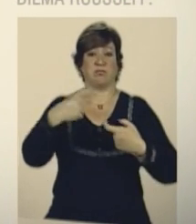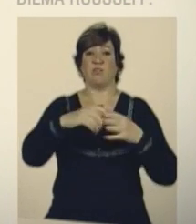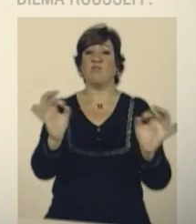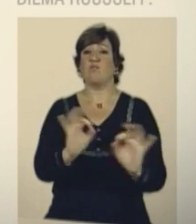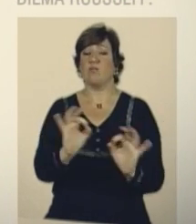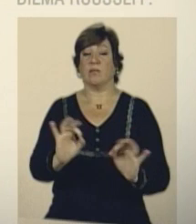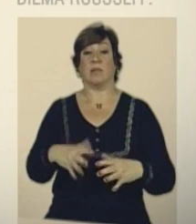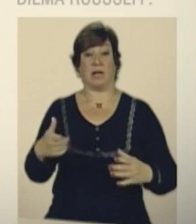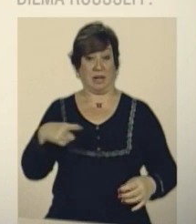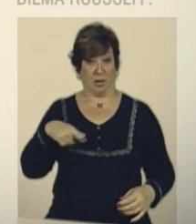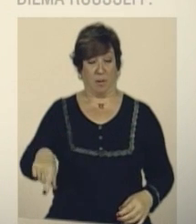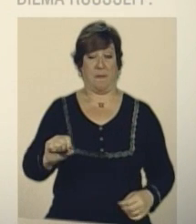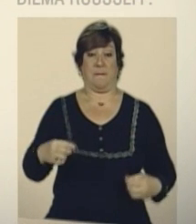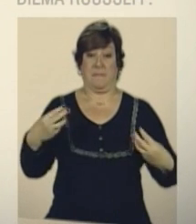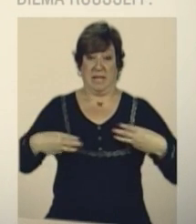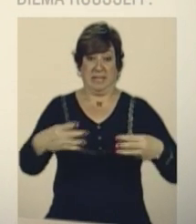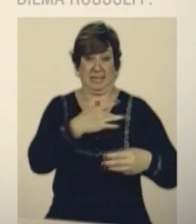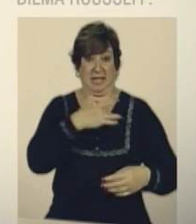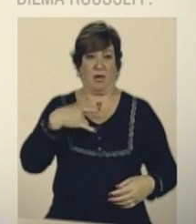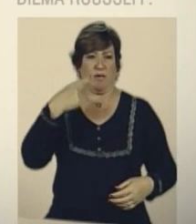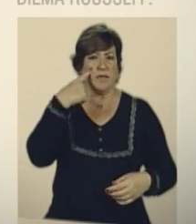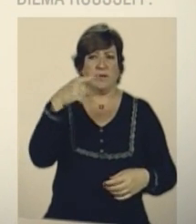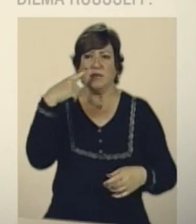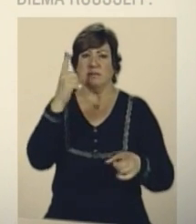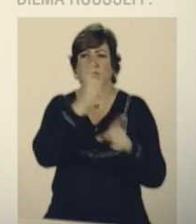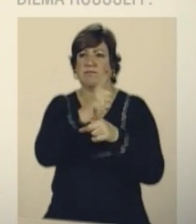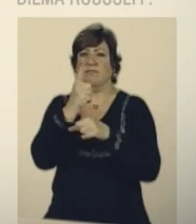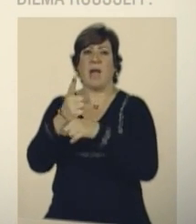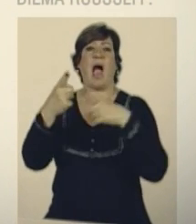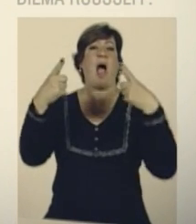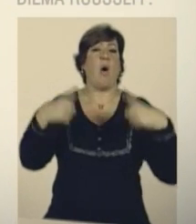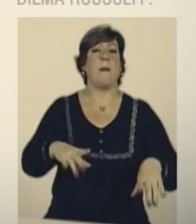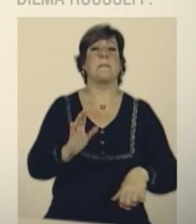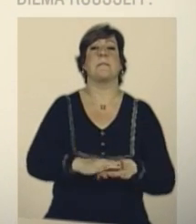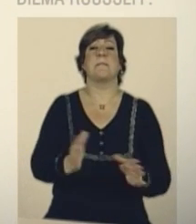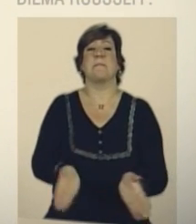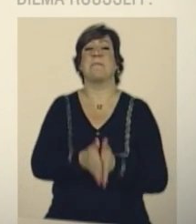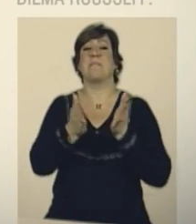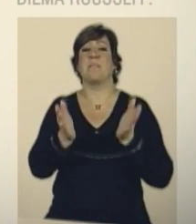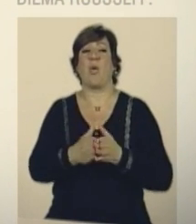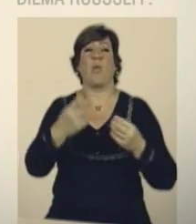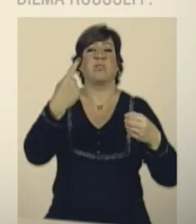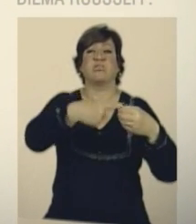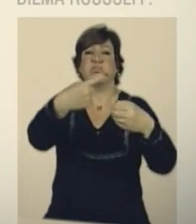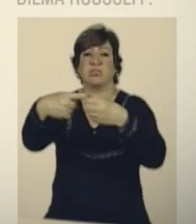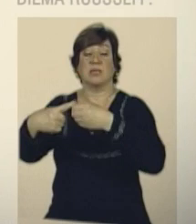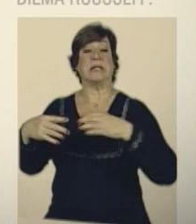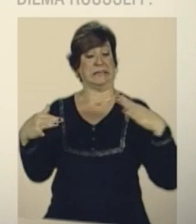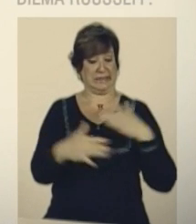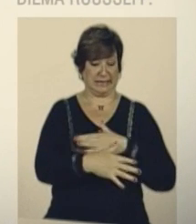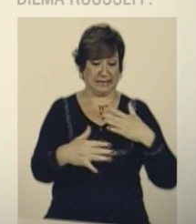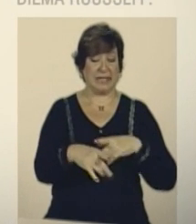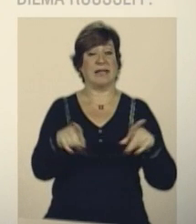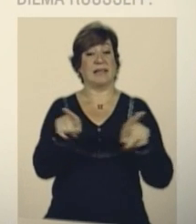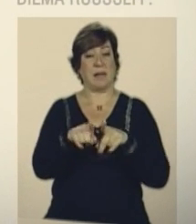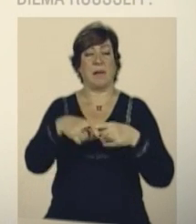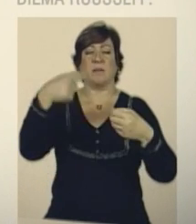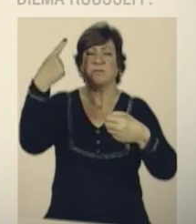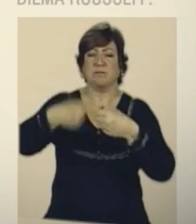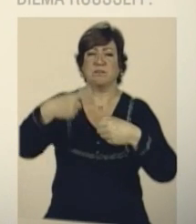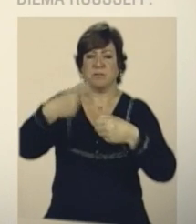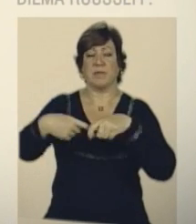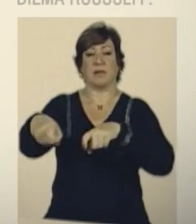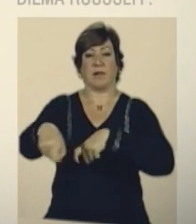o Ministério da Saúde identificou onde está a população mais pobre tanto nas grandes cidades como no interior do